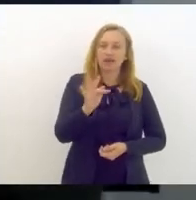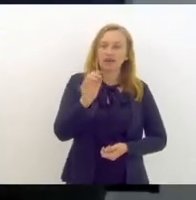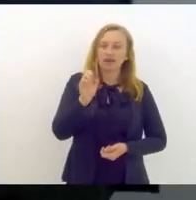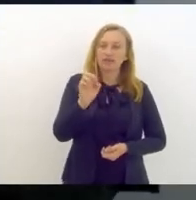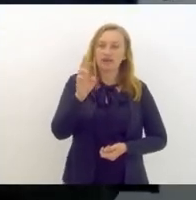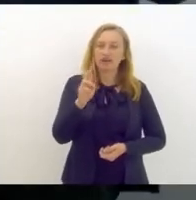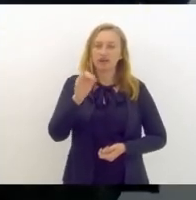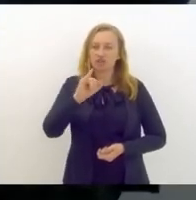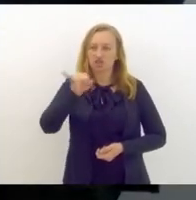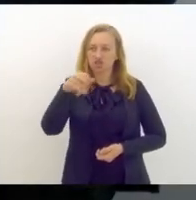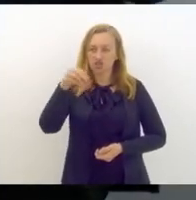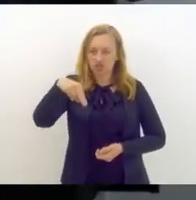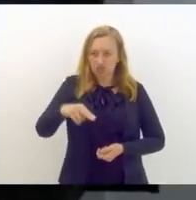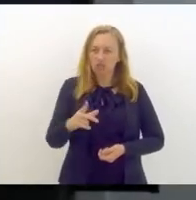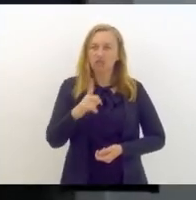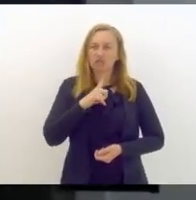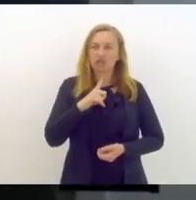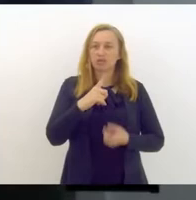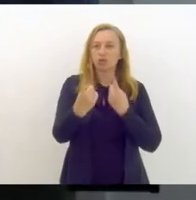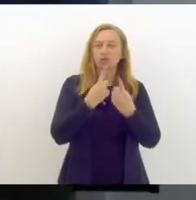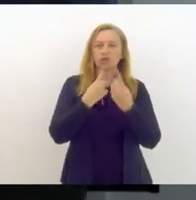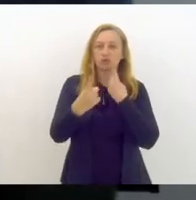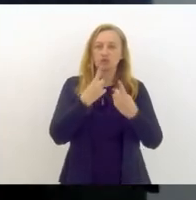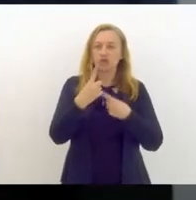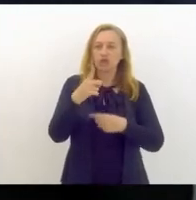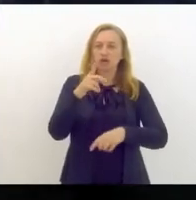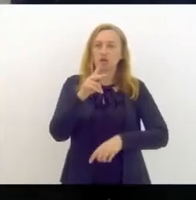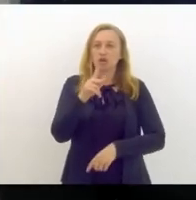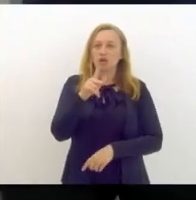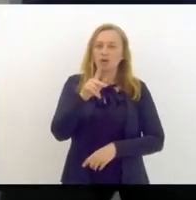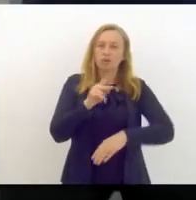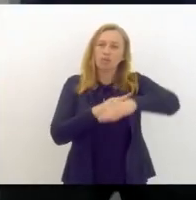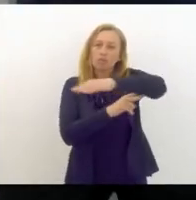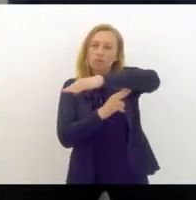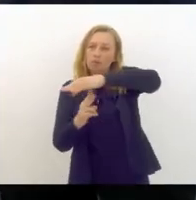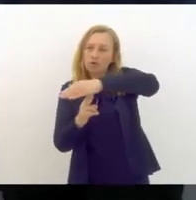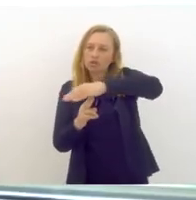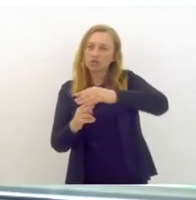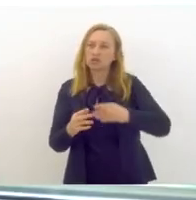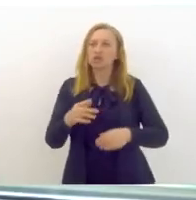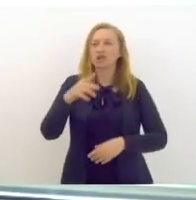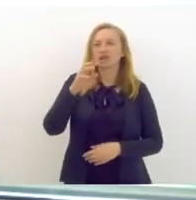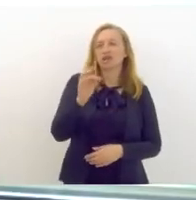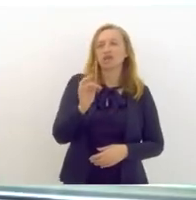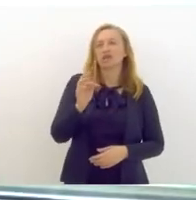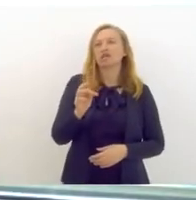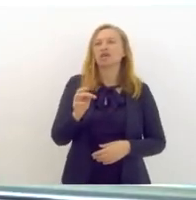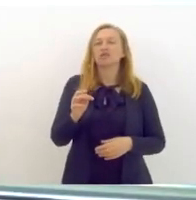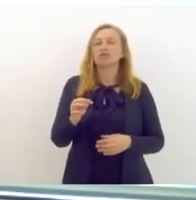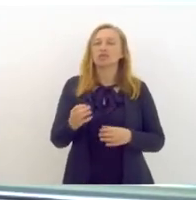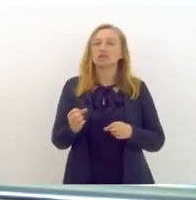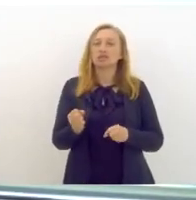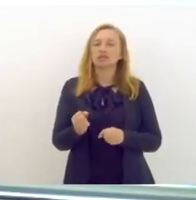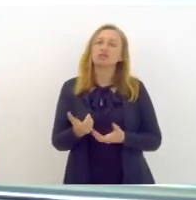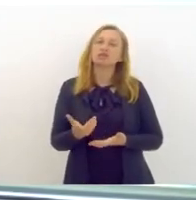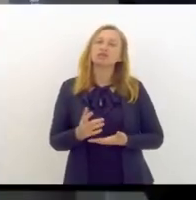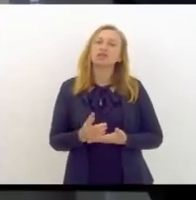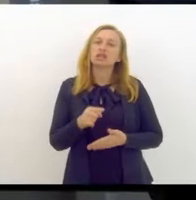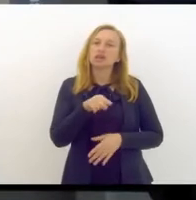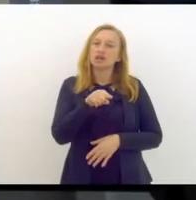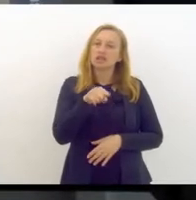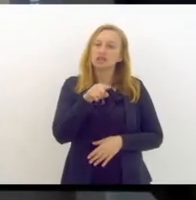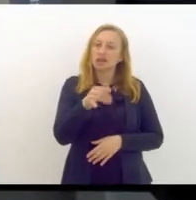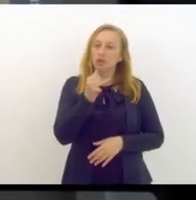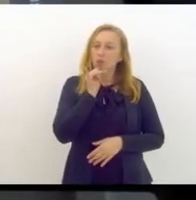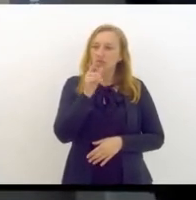gente tem hoje rodovias, pontes e estradas que foram desenvolvidas, inclusive, em áreas sobrepostas aos limites do refúgio. Esse aqui é um